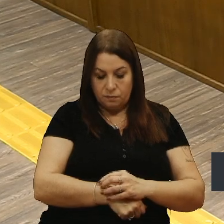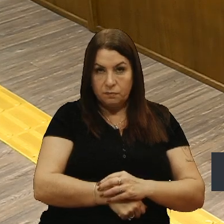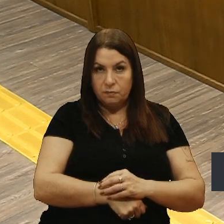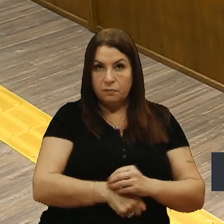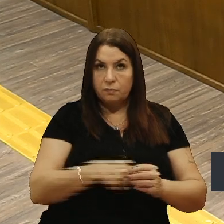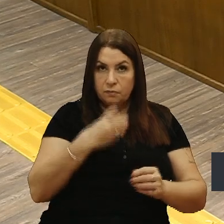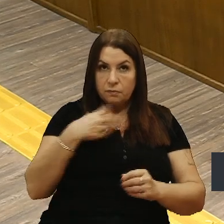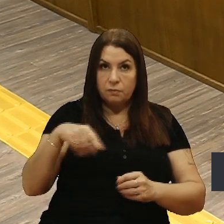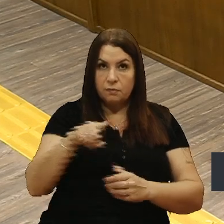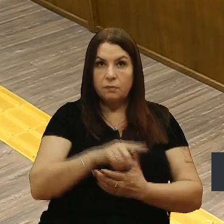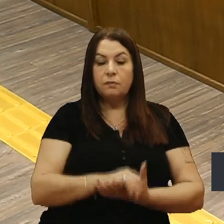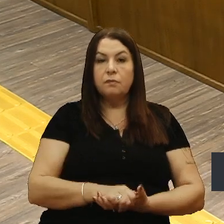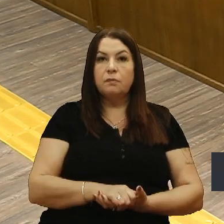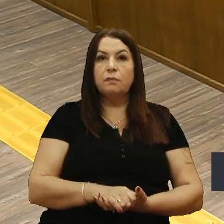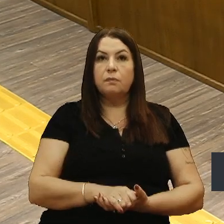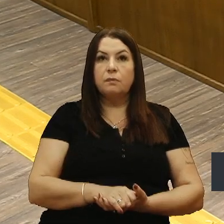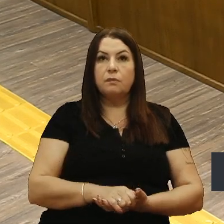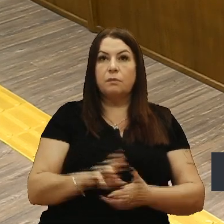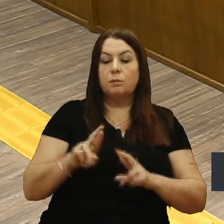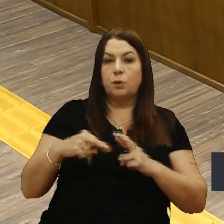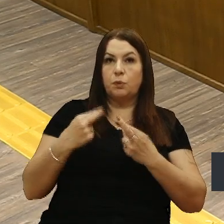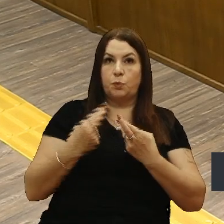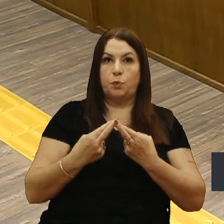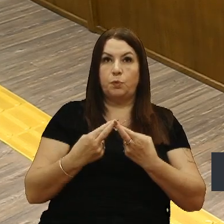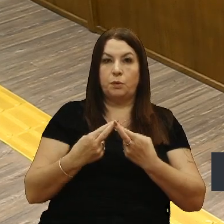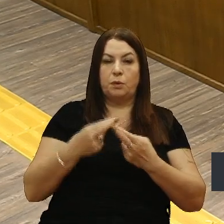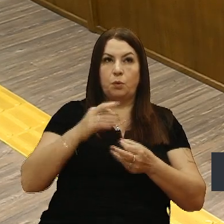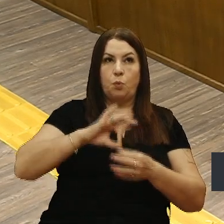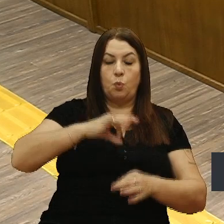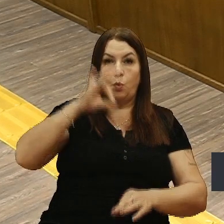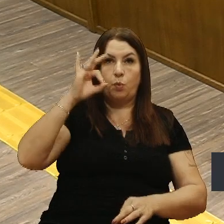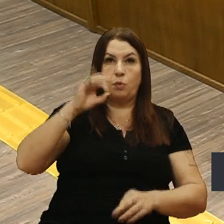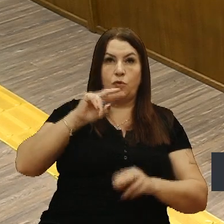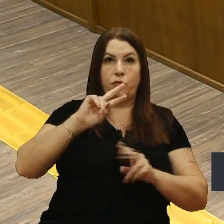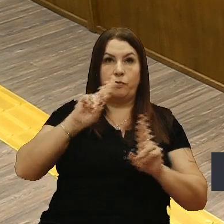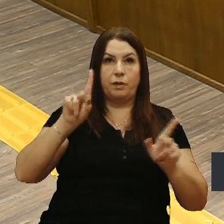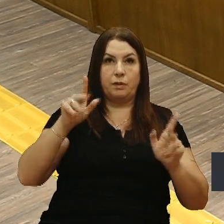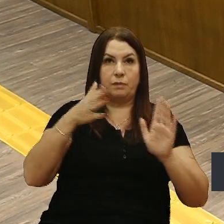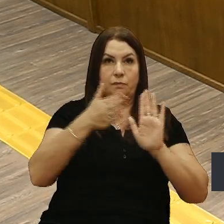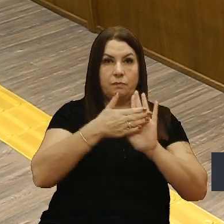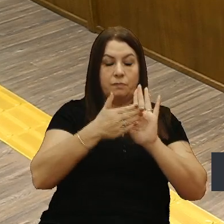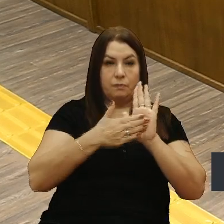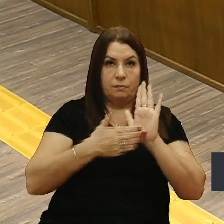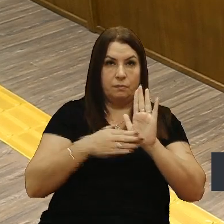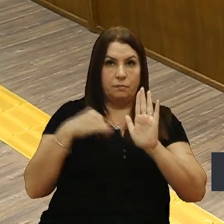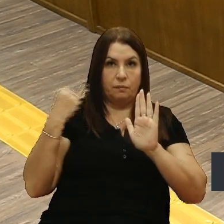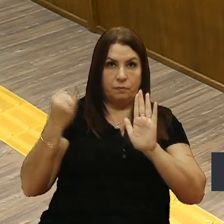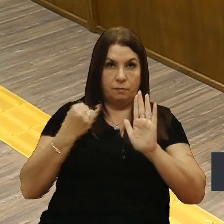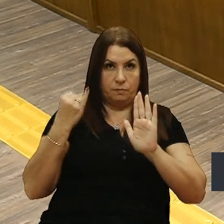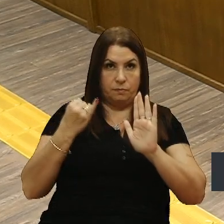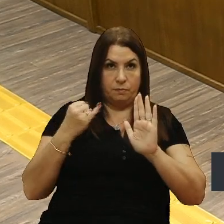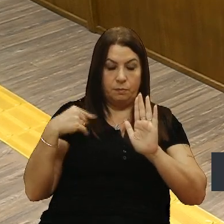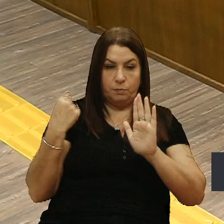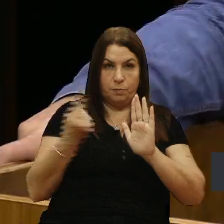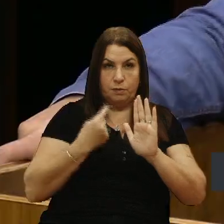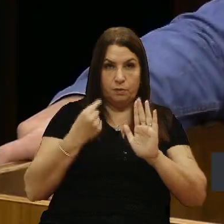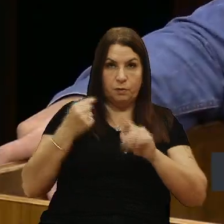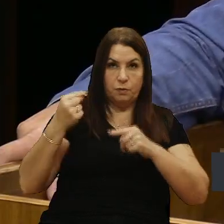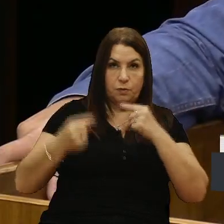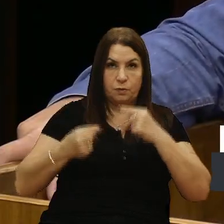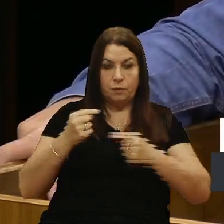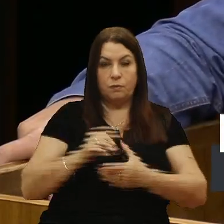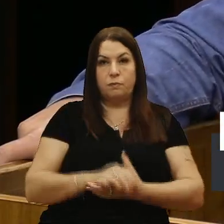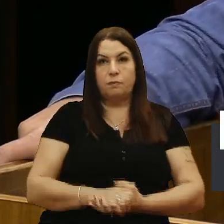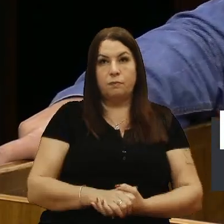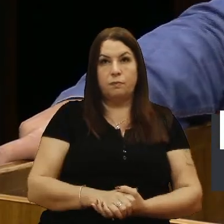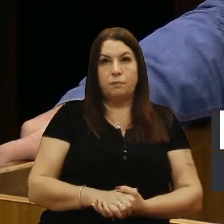Bom, nós estamos numa sessão longa e tem várias pautas importantes ainda para nós